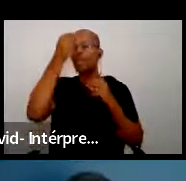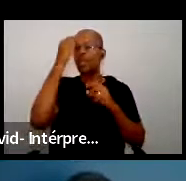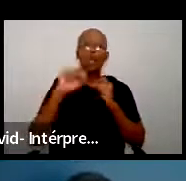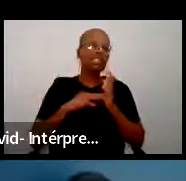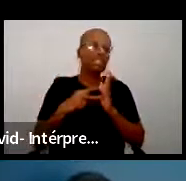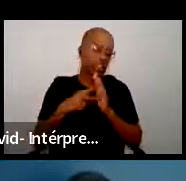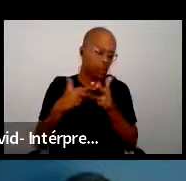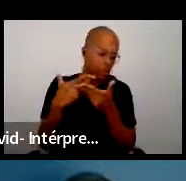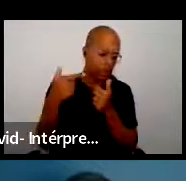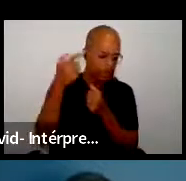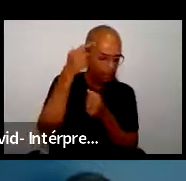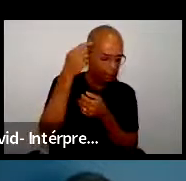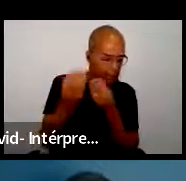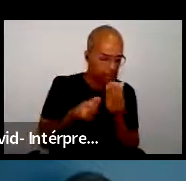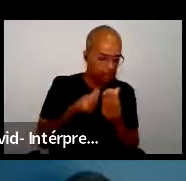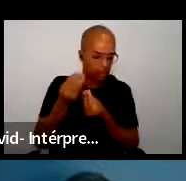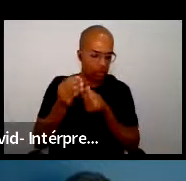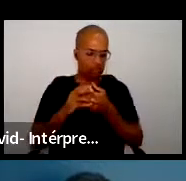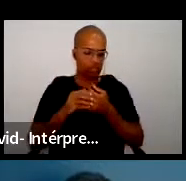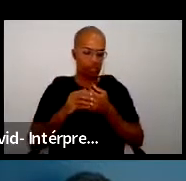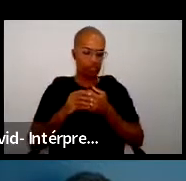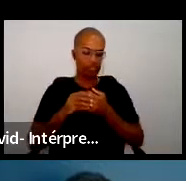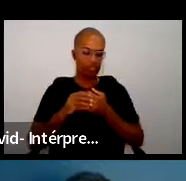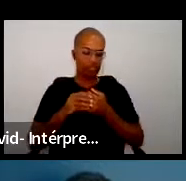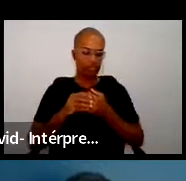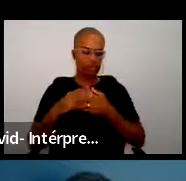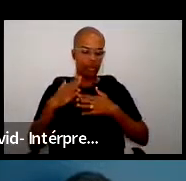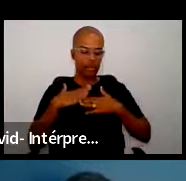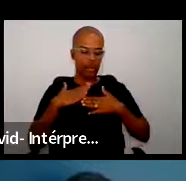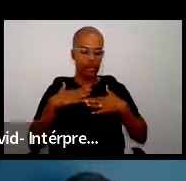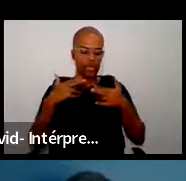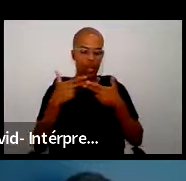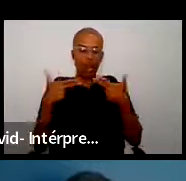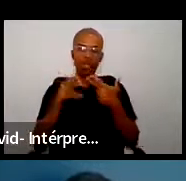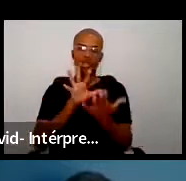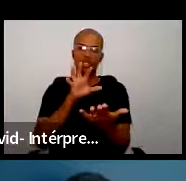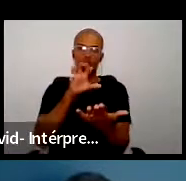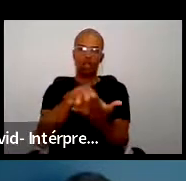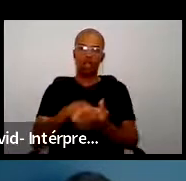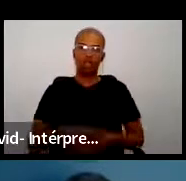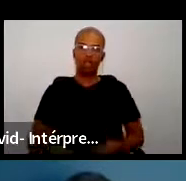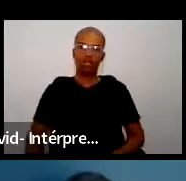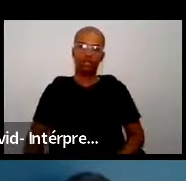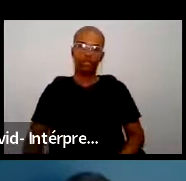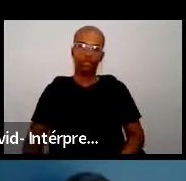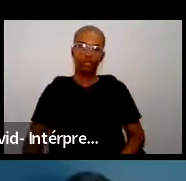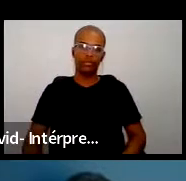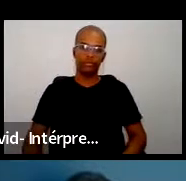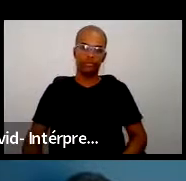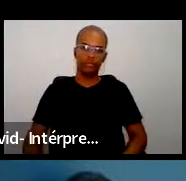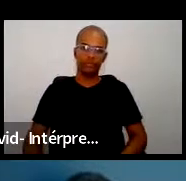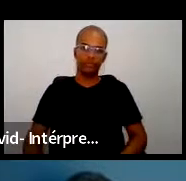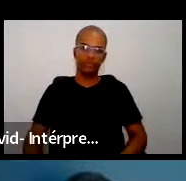pensam, né? Que é essa que, para mim, é a questão central. Quer dizer, que é muito